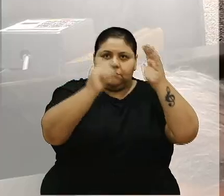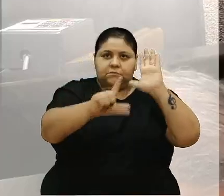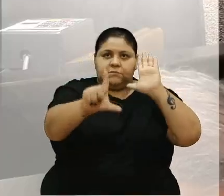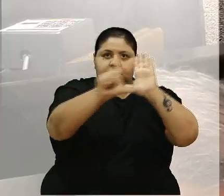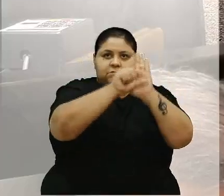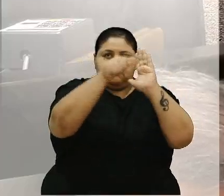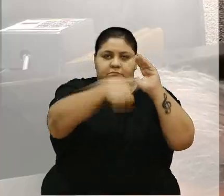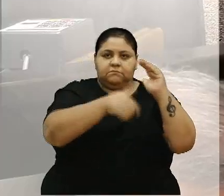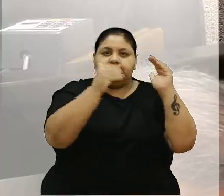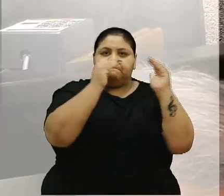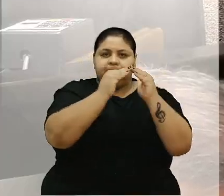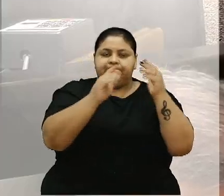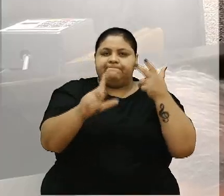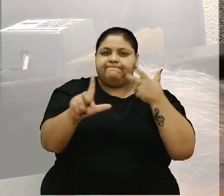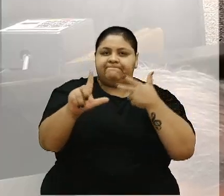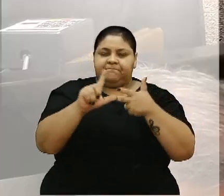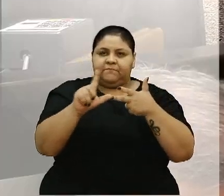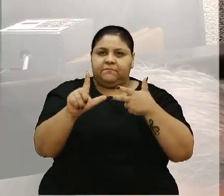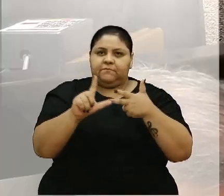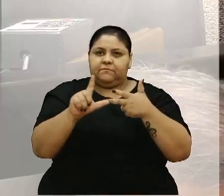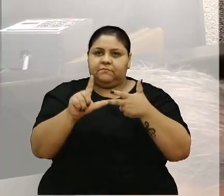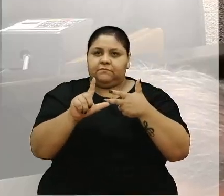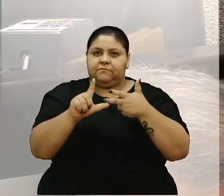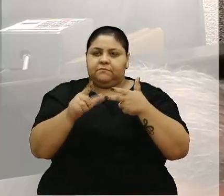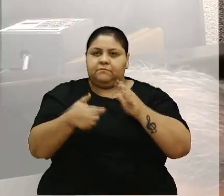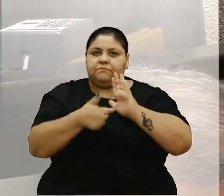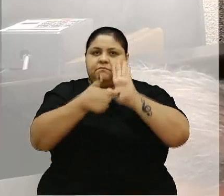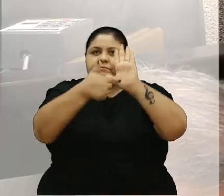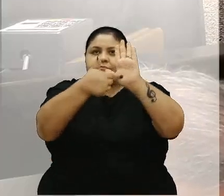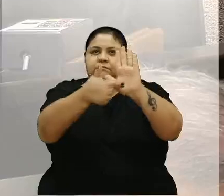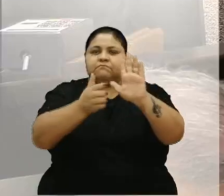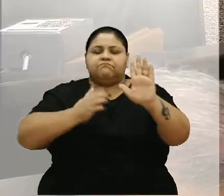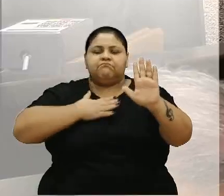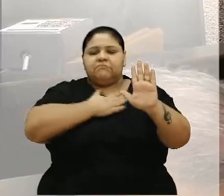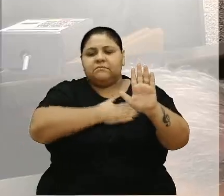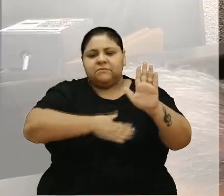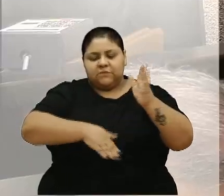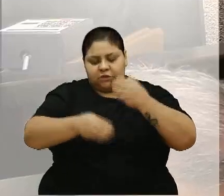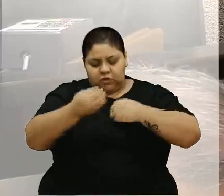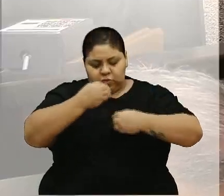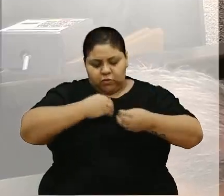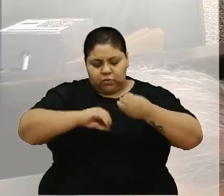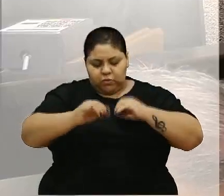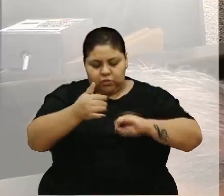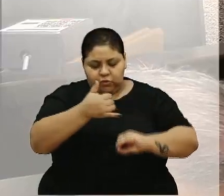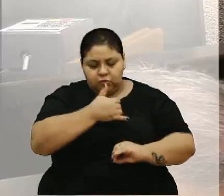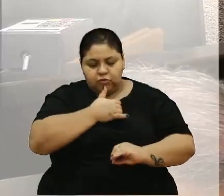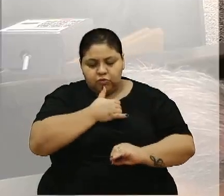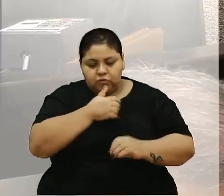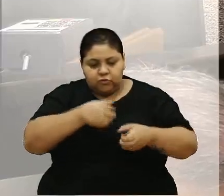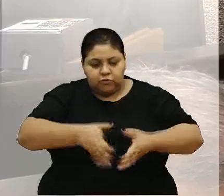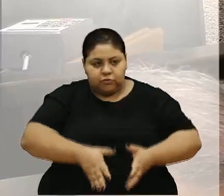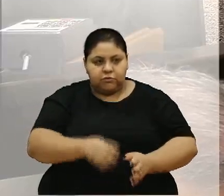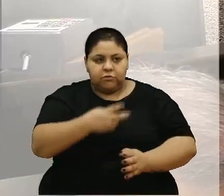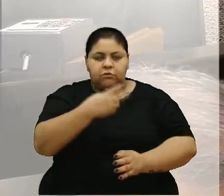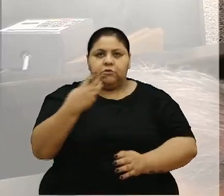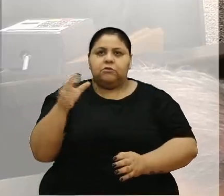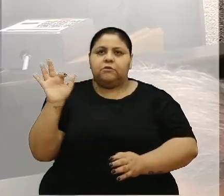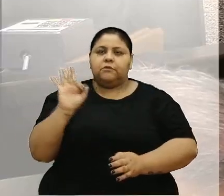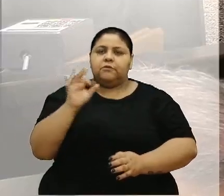desta Casa Legislativa, vêm a público expressar seus mais profundos pesares. Nascido em 23 de fevereiro